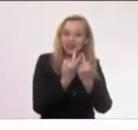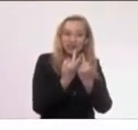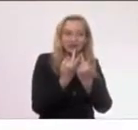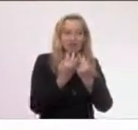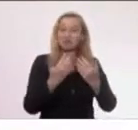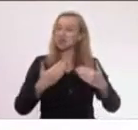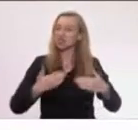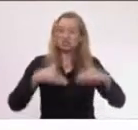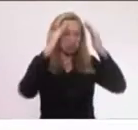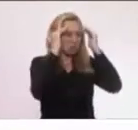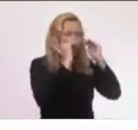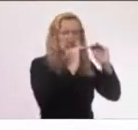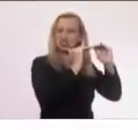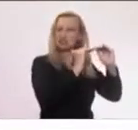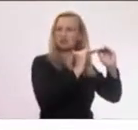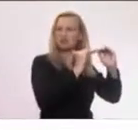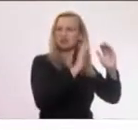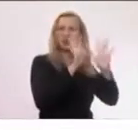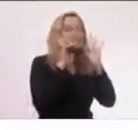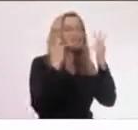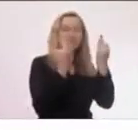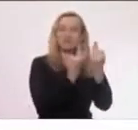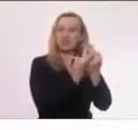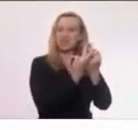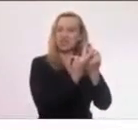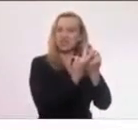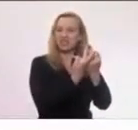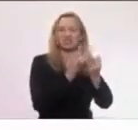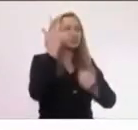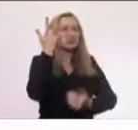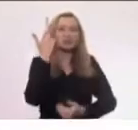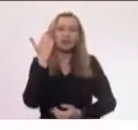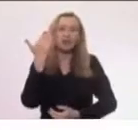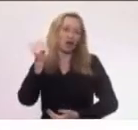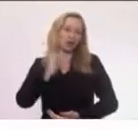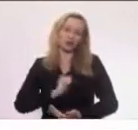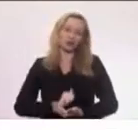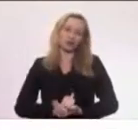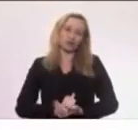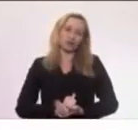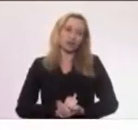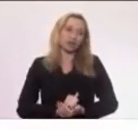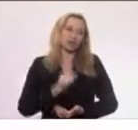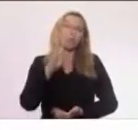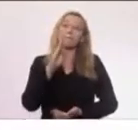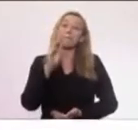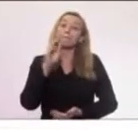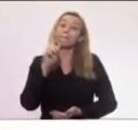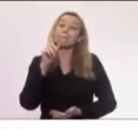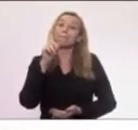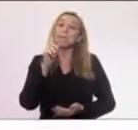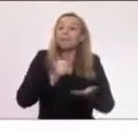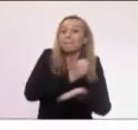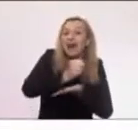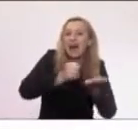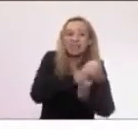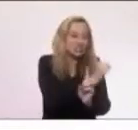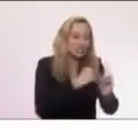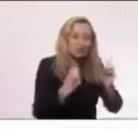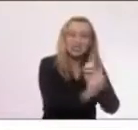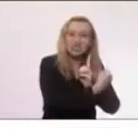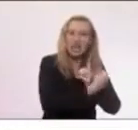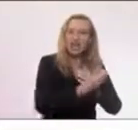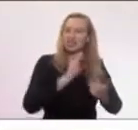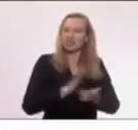o meu respeito à família natural como pilar da sociedade, como